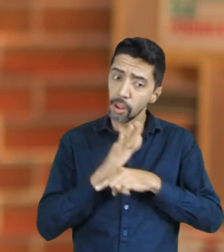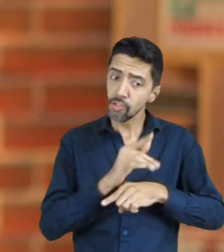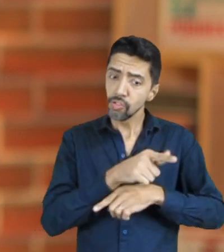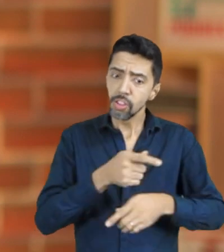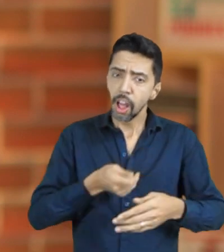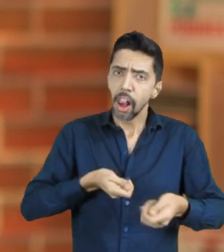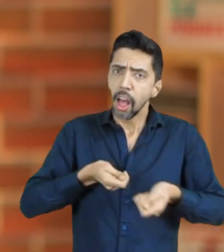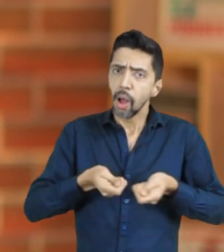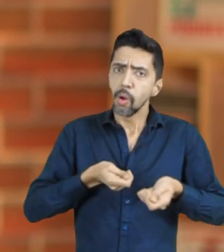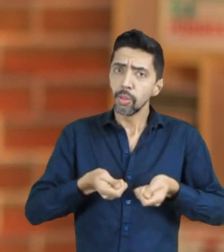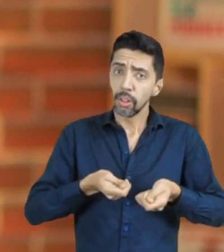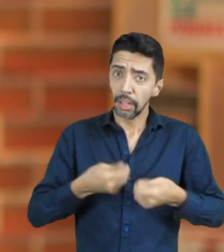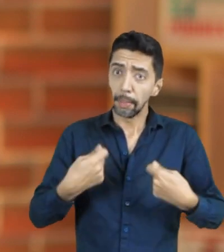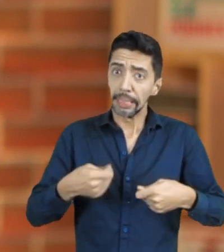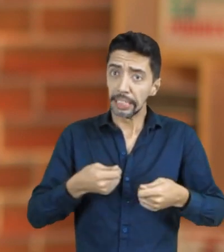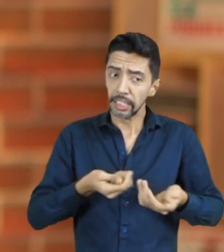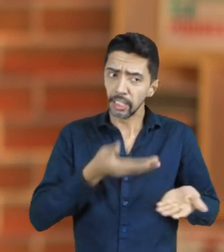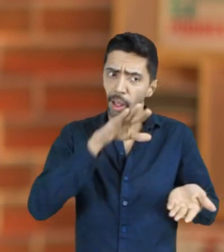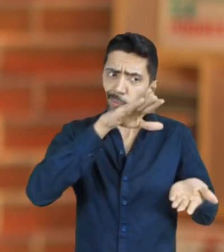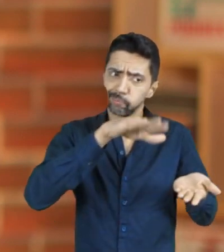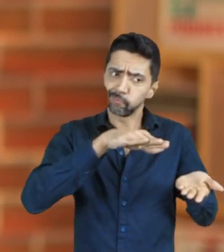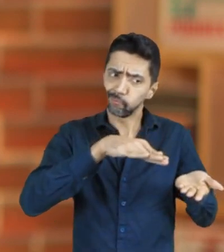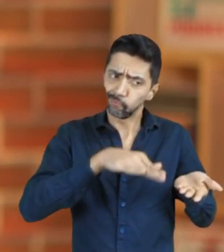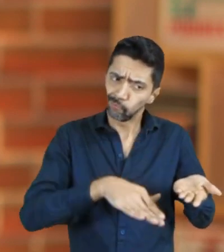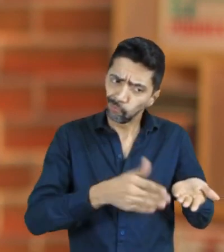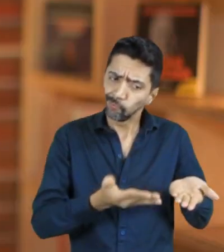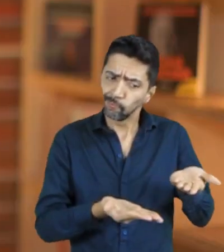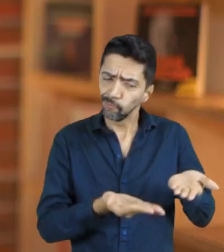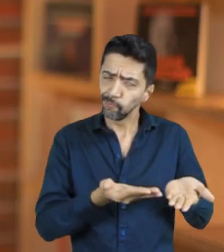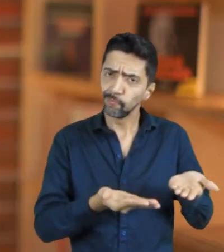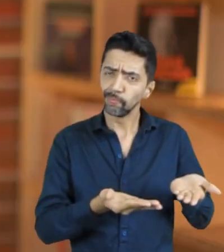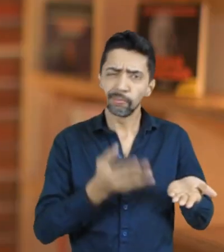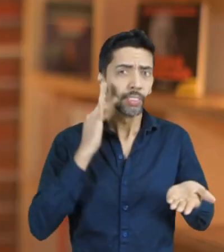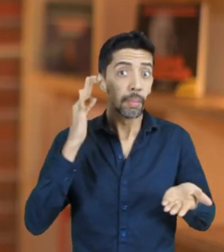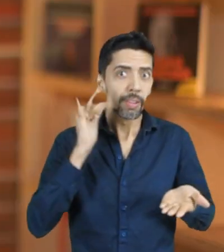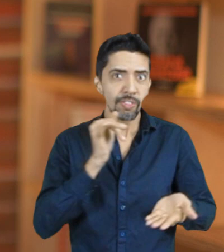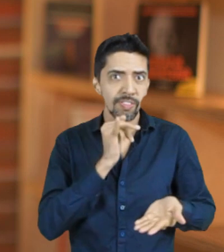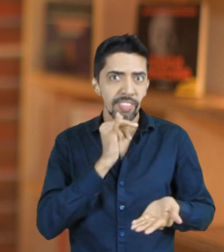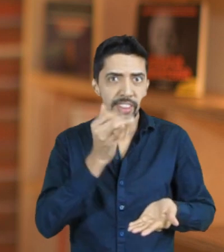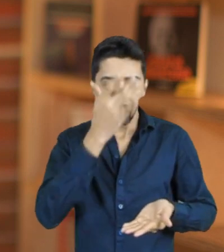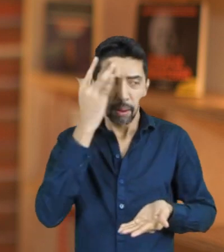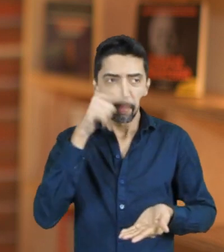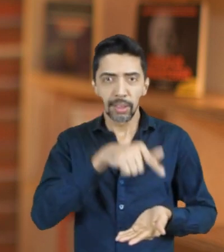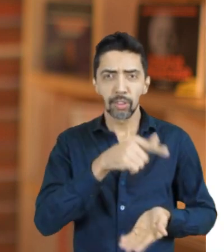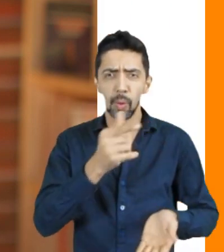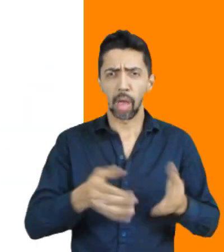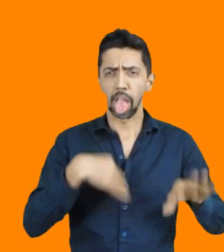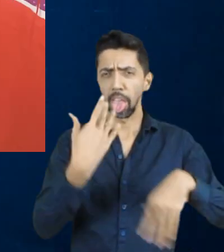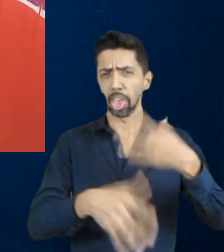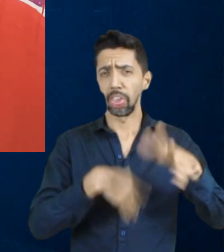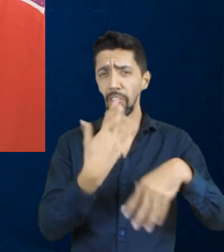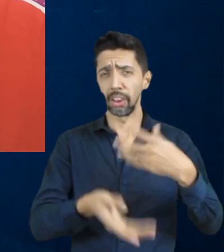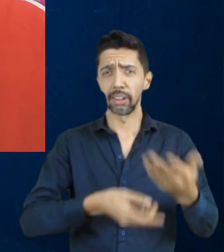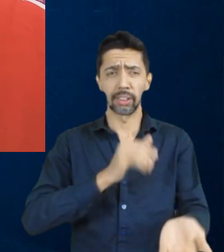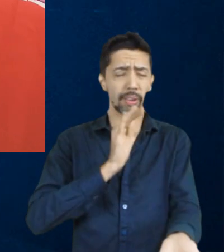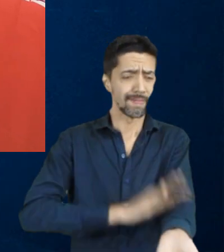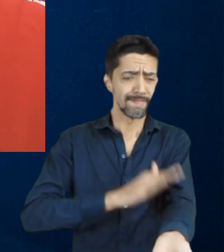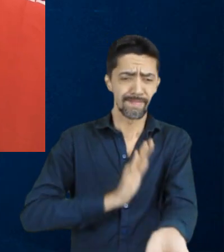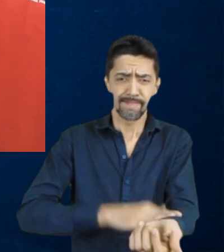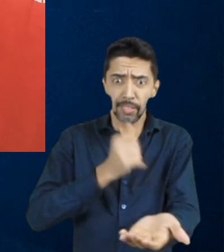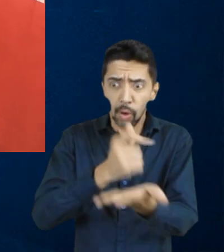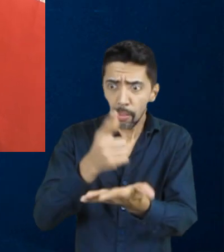colocar essa pessoa dentro do seu limite aqui para que ela não extrapole imagina dando um limite para uma pessoa que está totalmente